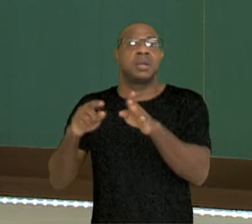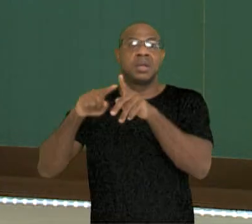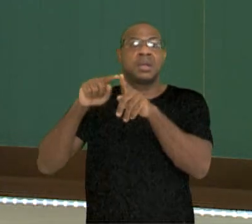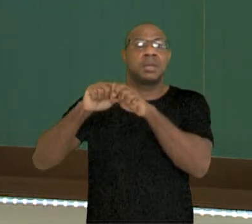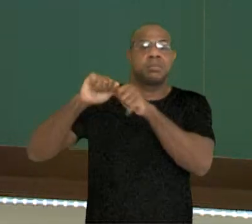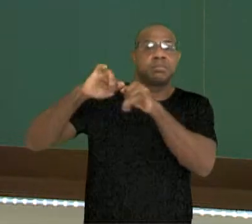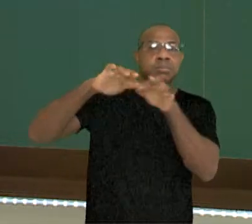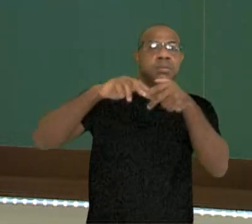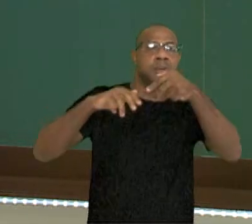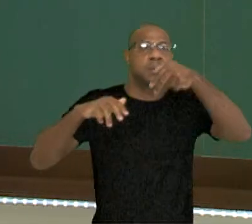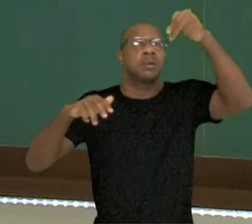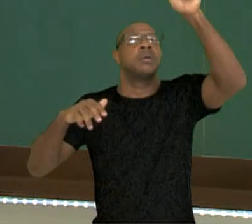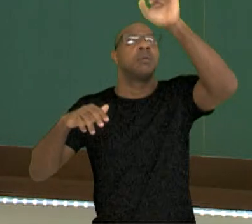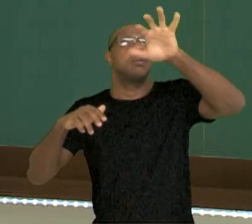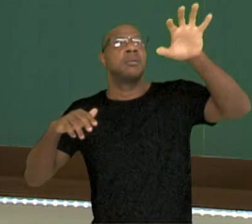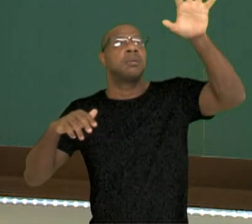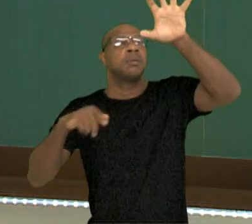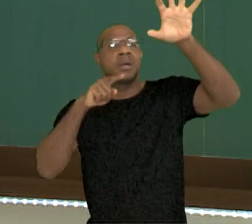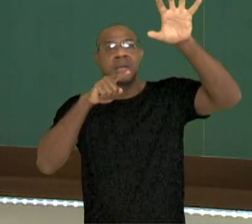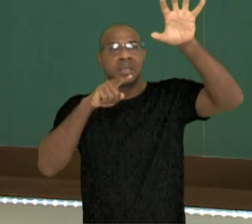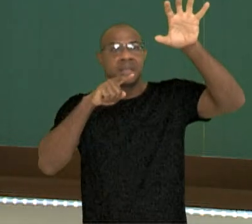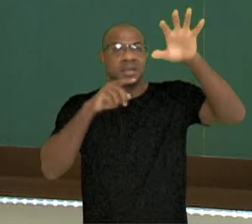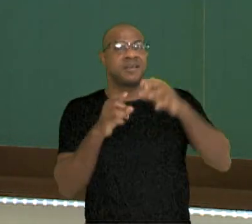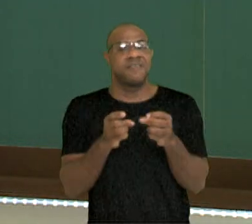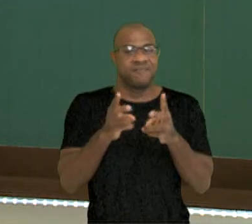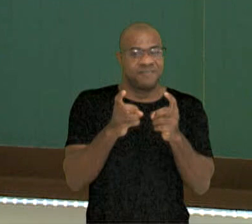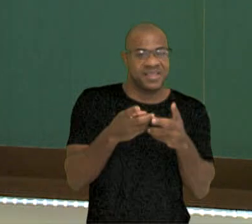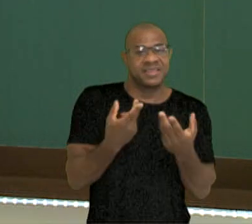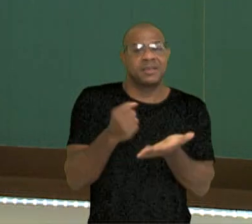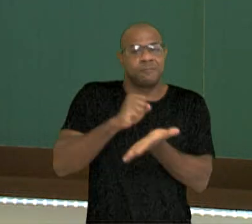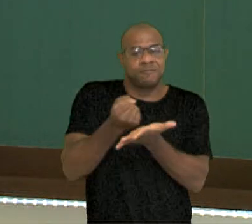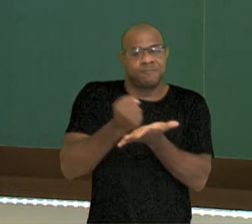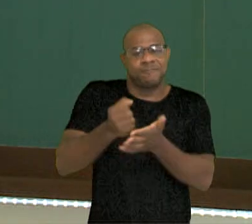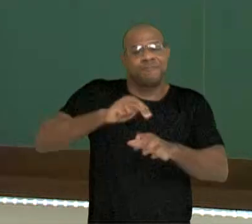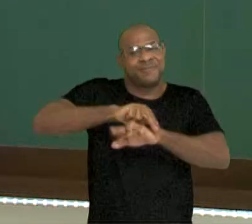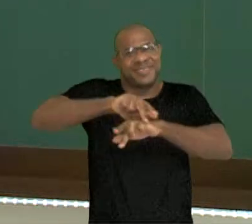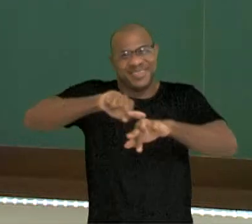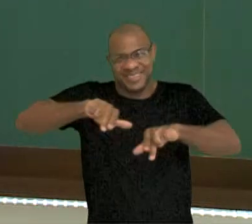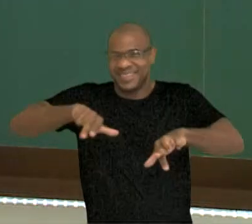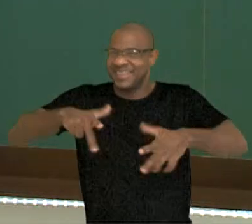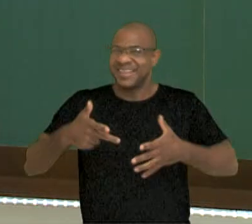em toda a região ali do Rio Amazonas, a busca por especiarias, e aí eles